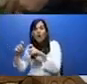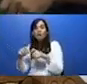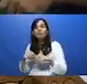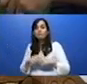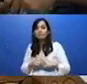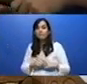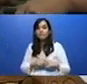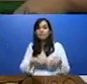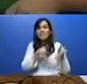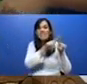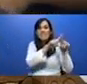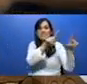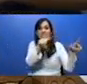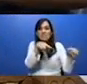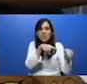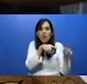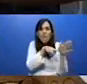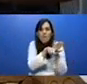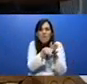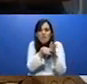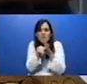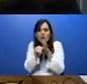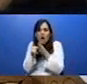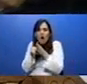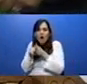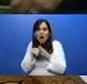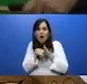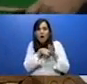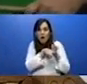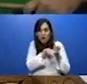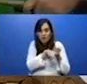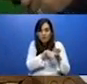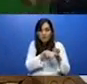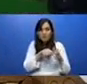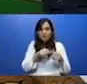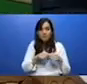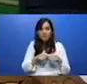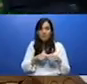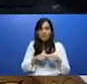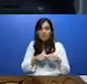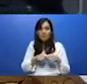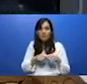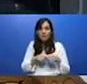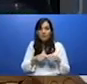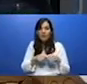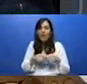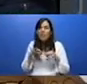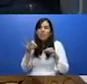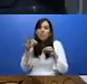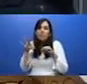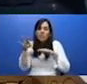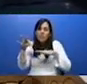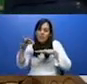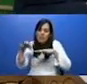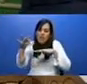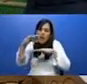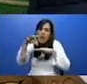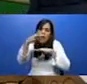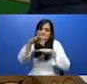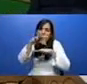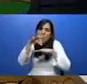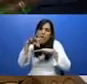sítios paleontológicos. As ferramentas, como eu falei, são ferramentas mais leves, mais delicadas, tá,